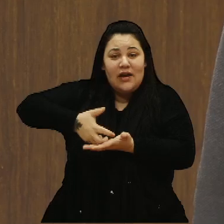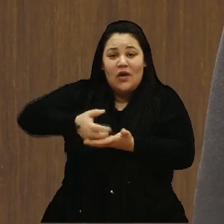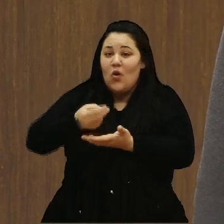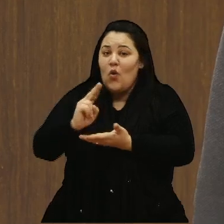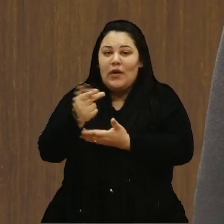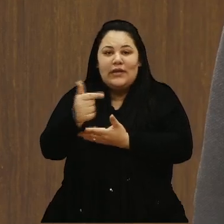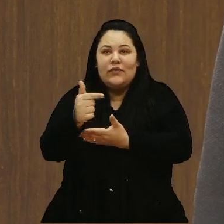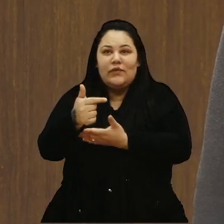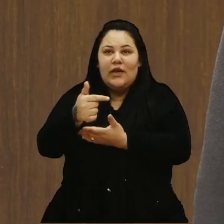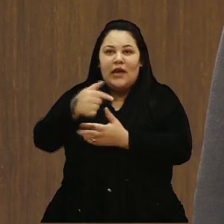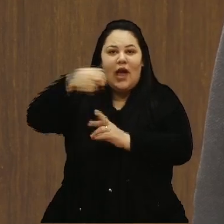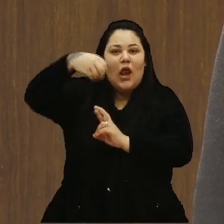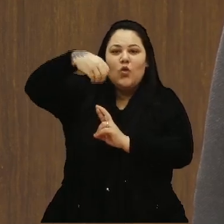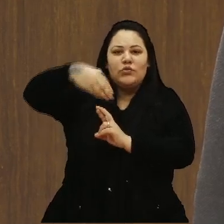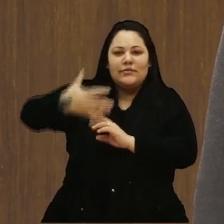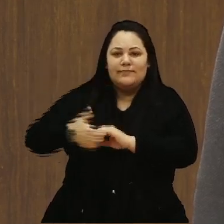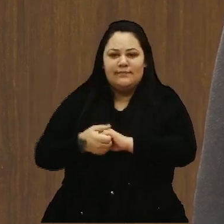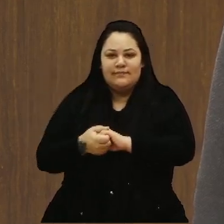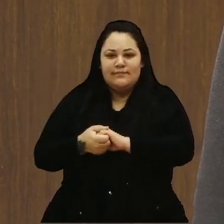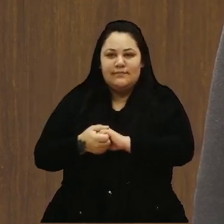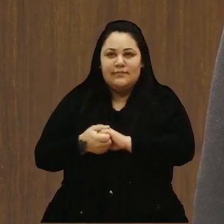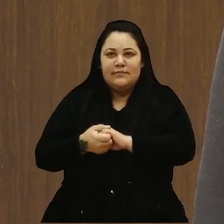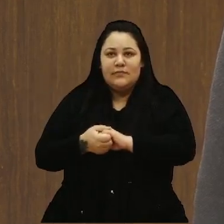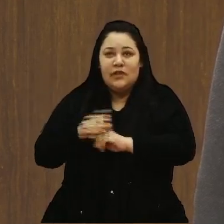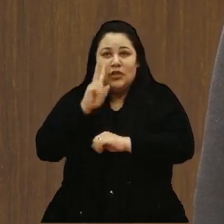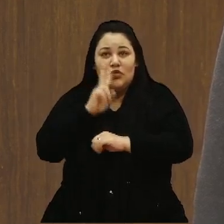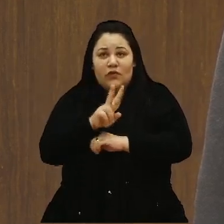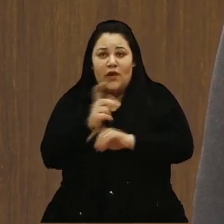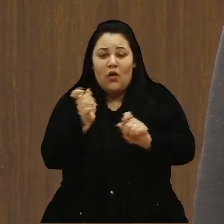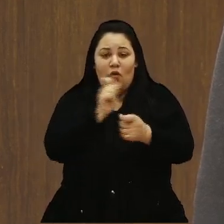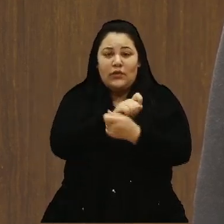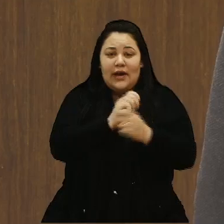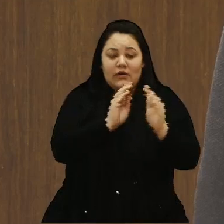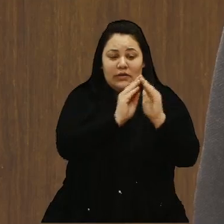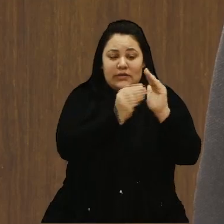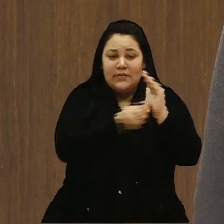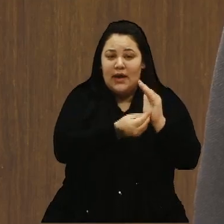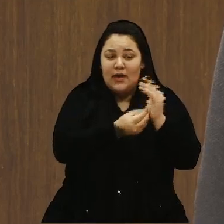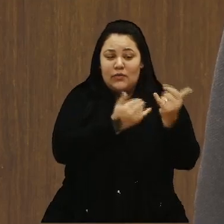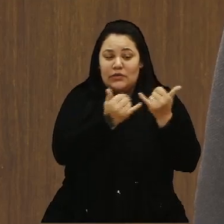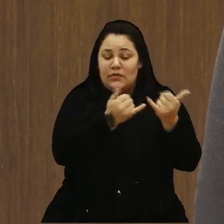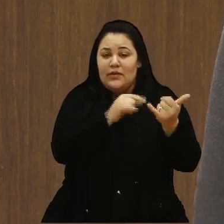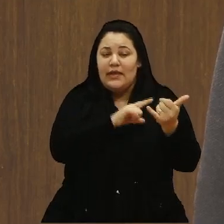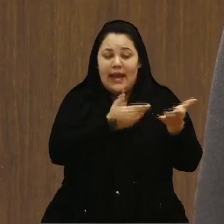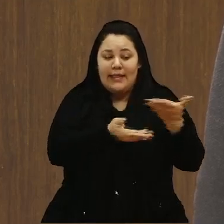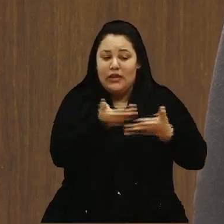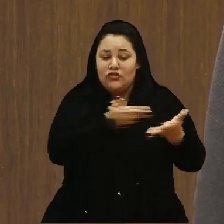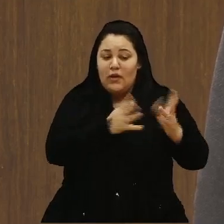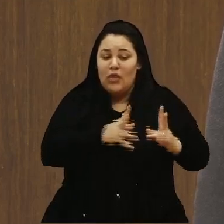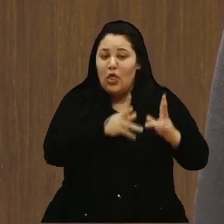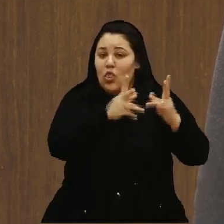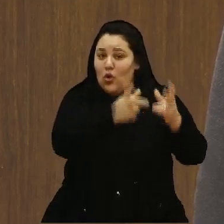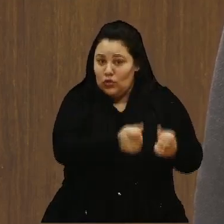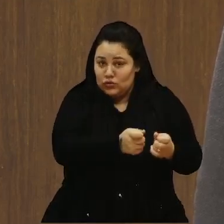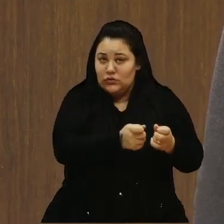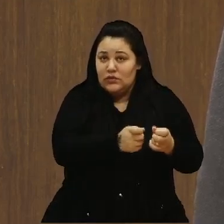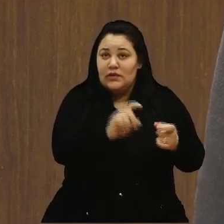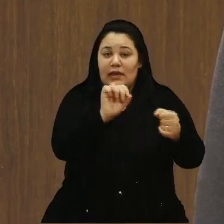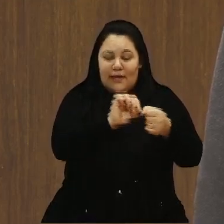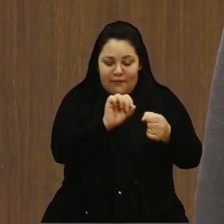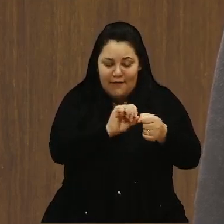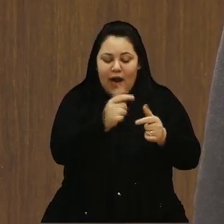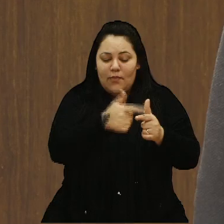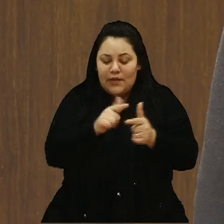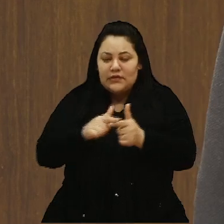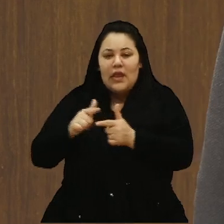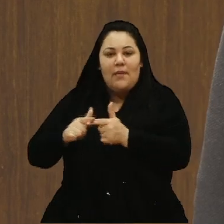ligada. E o senhor verifica uma postura diversa na SAMAI, por exemplo, que tem atendimento a todos, que promove o parcelamento e, mais